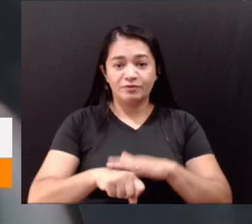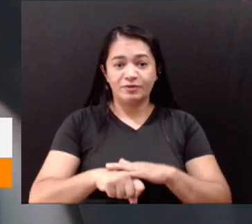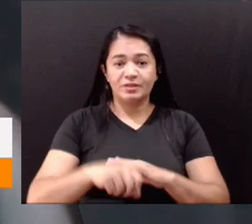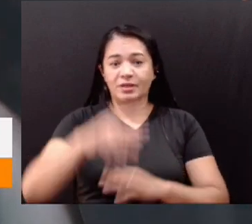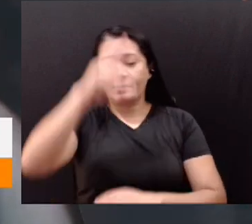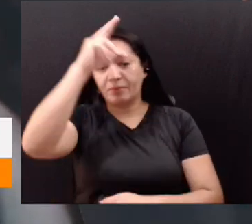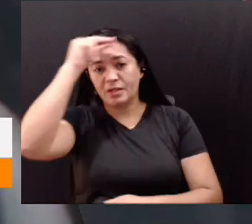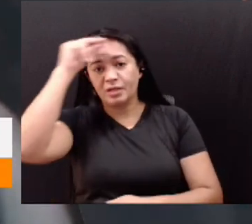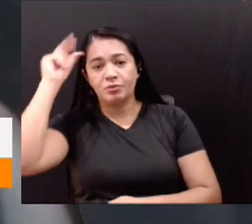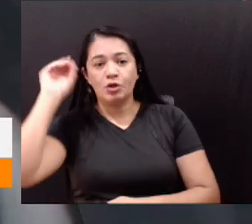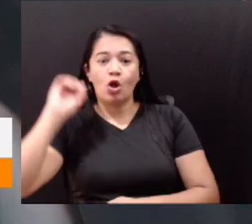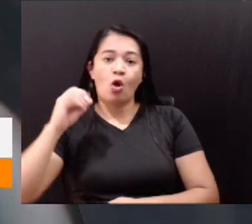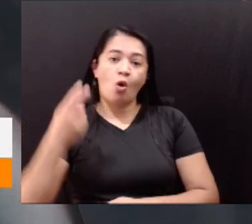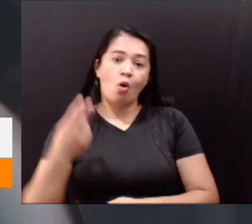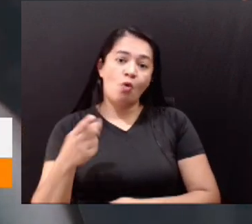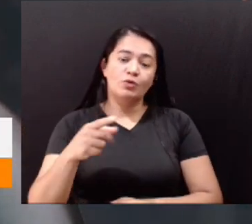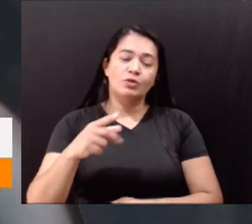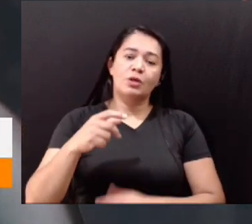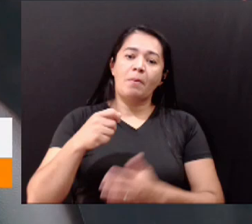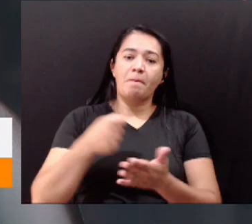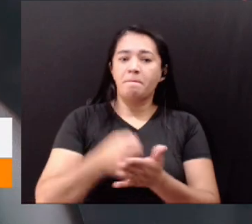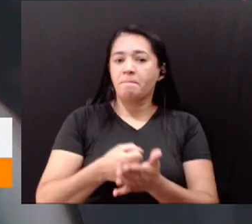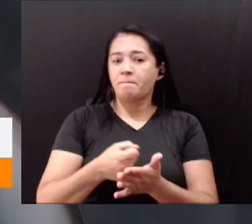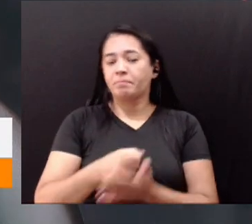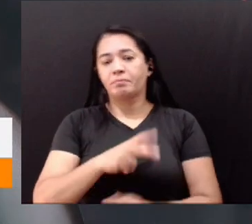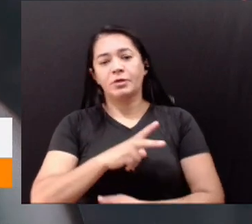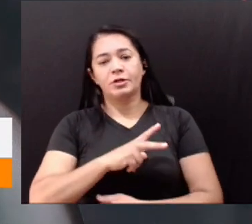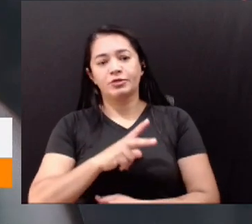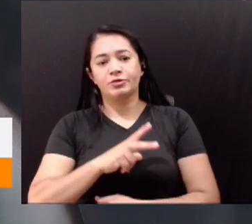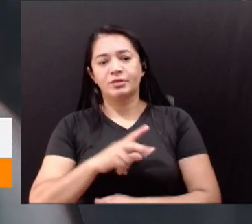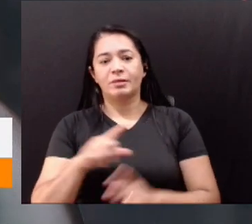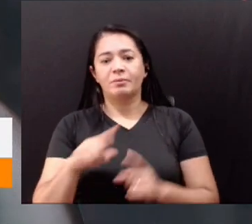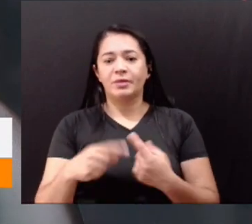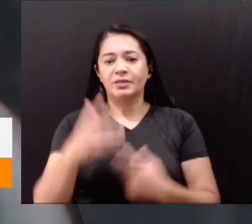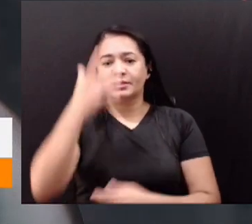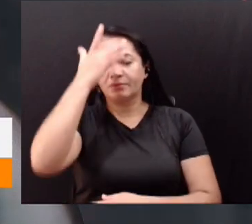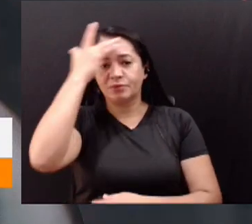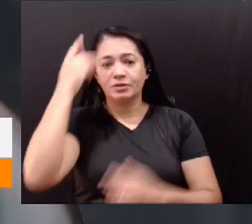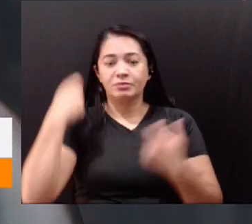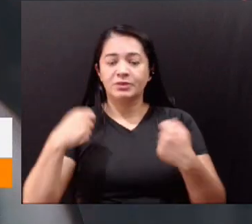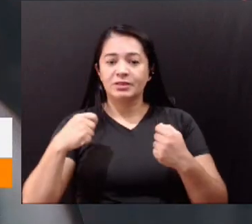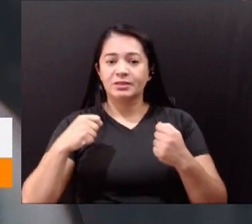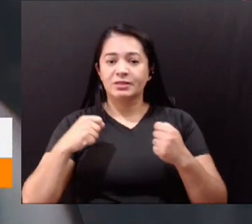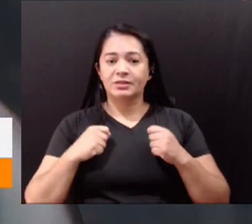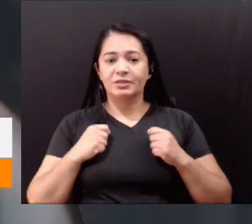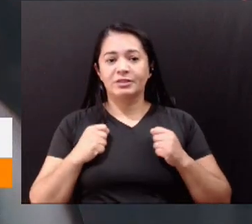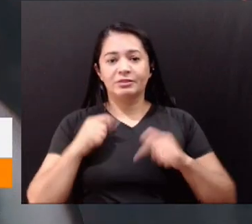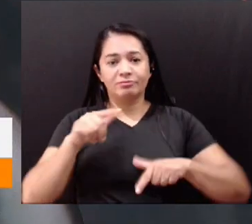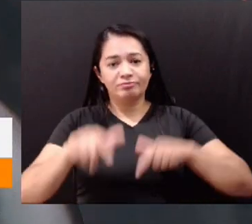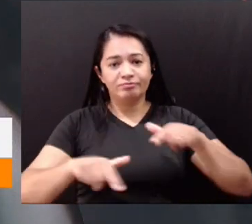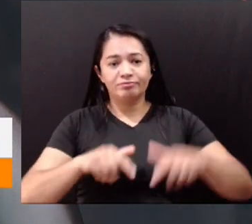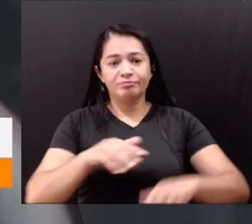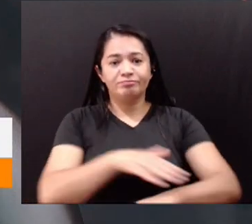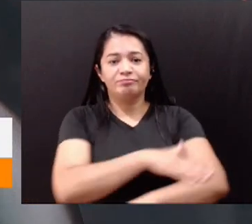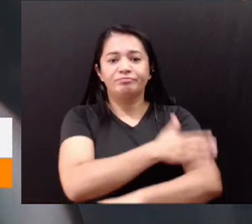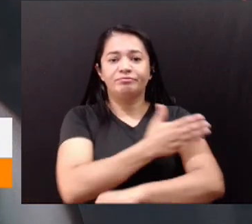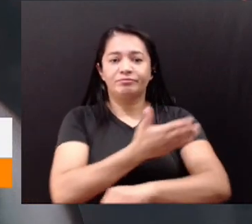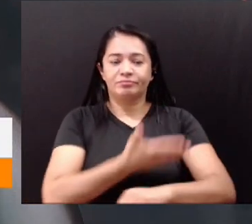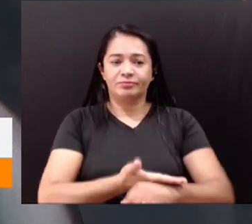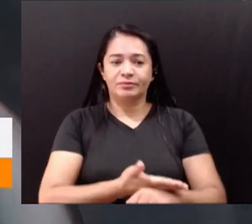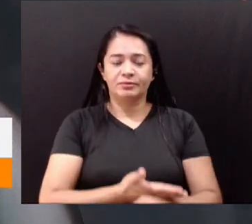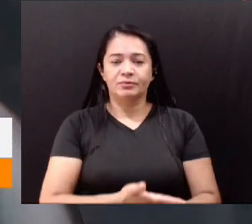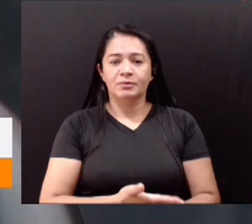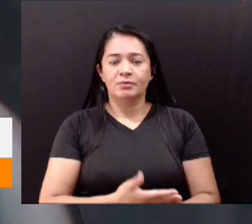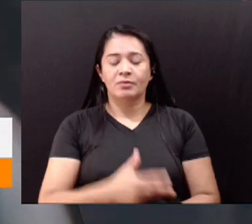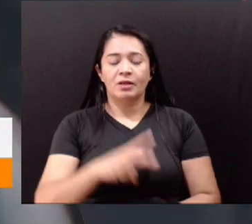fazer particular, Uhum. mas que essas pessoas tenham atividades ao longo do seu dia. Aí é muito pessoal, aquilo